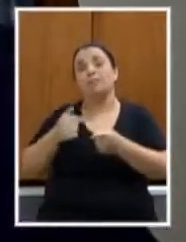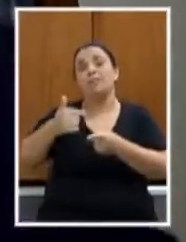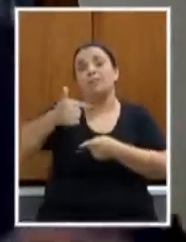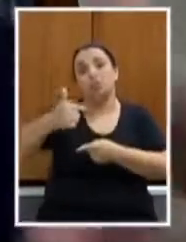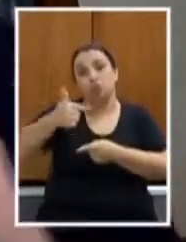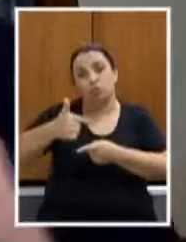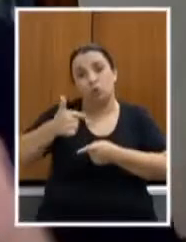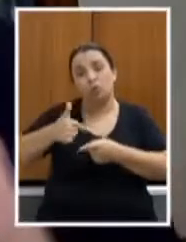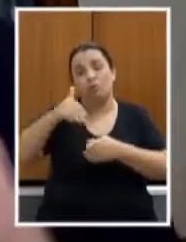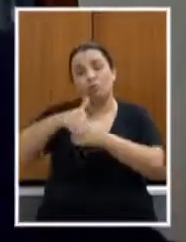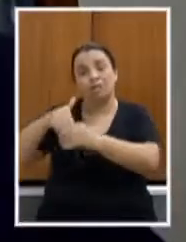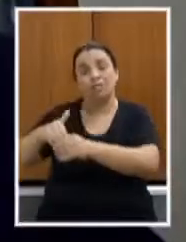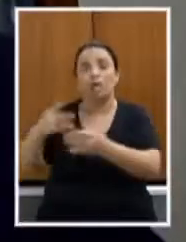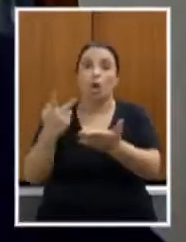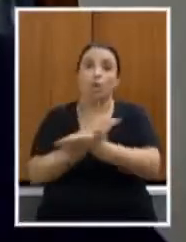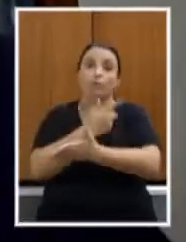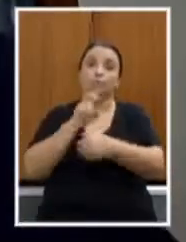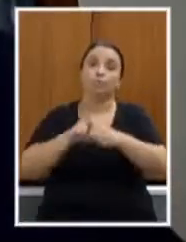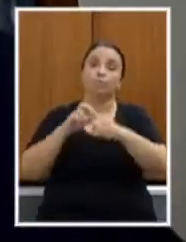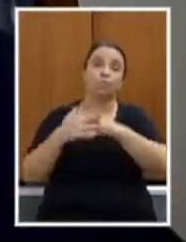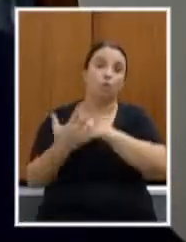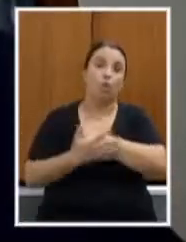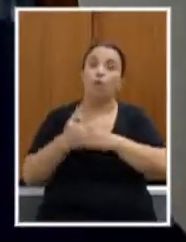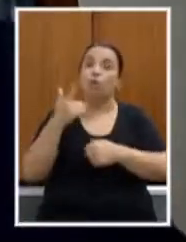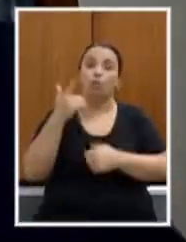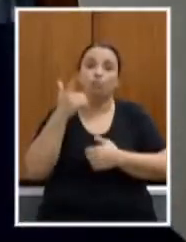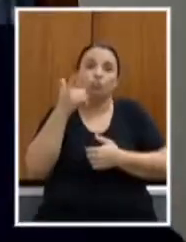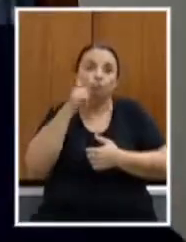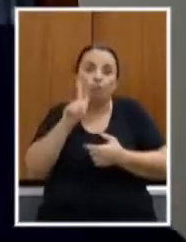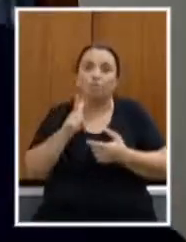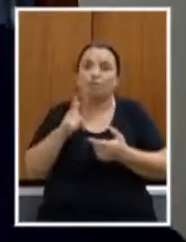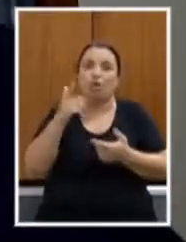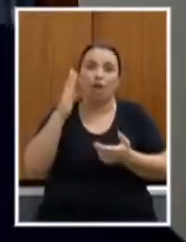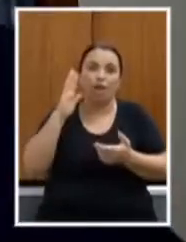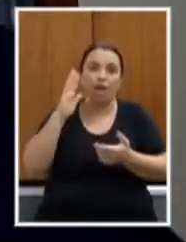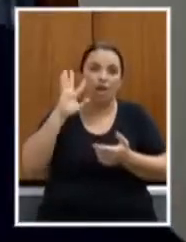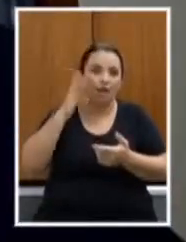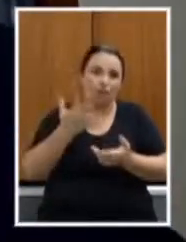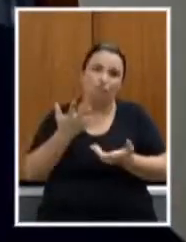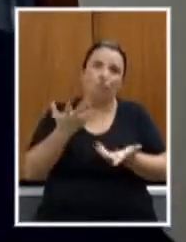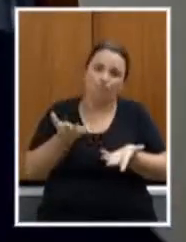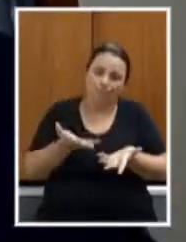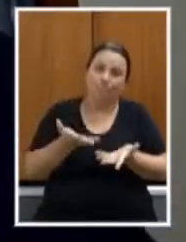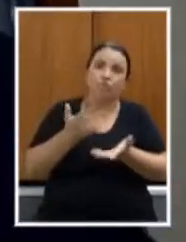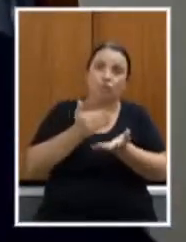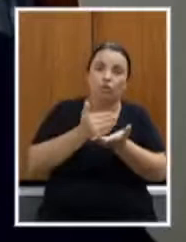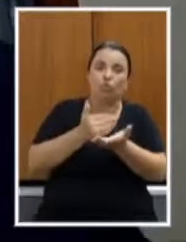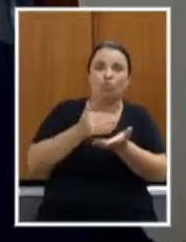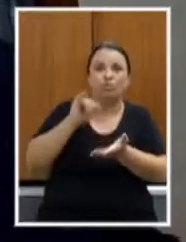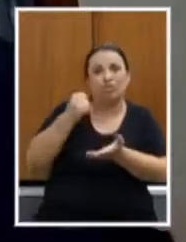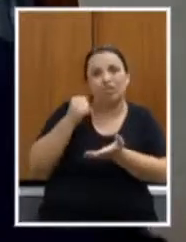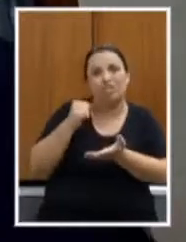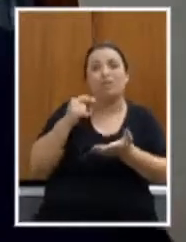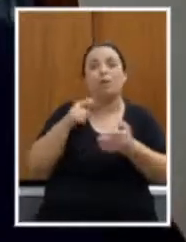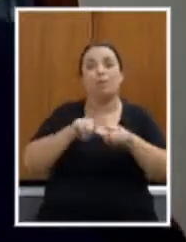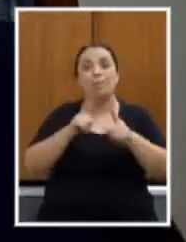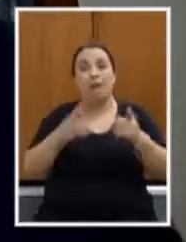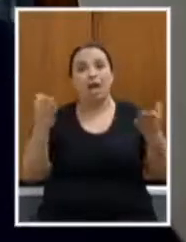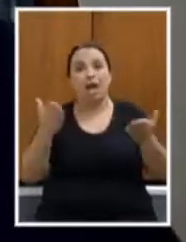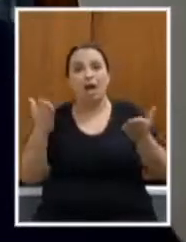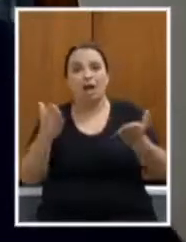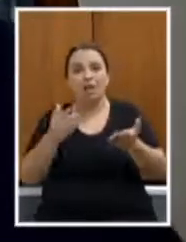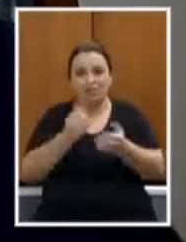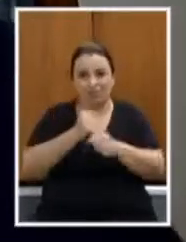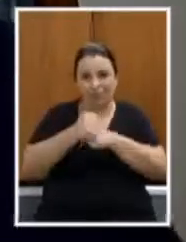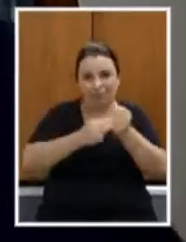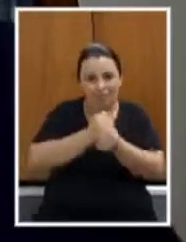turno, nós entramos na pandemia e não conseguimos resolver isso no início desse ano, mas chegamos a esse momento com essa união,